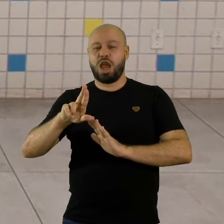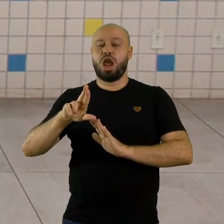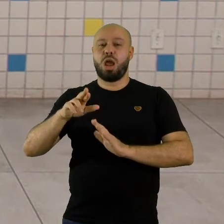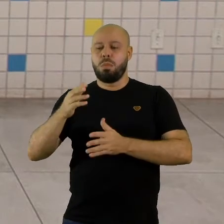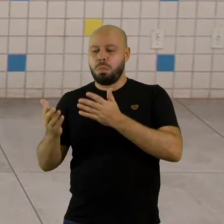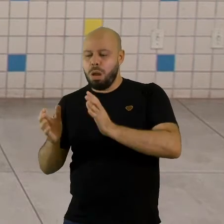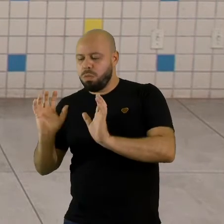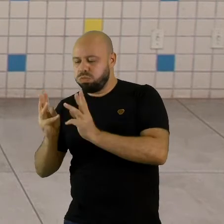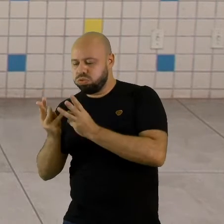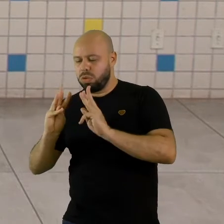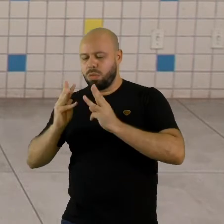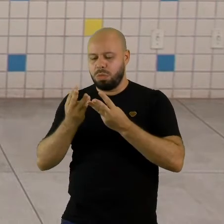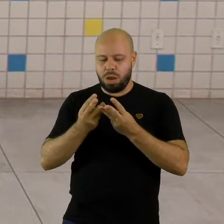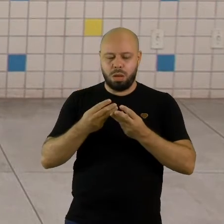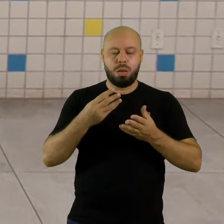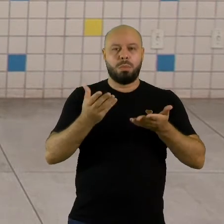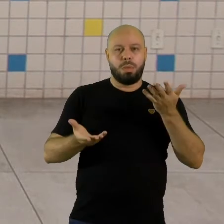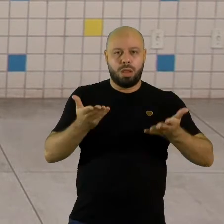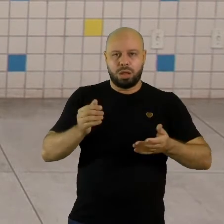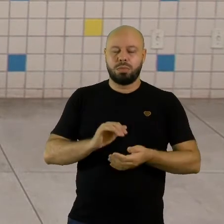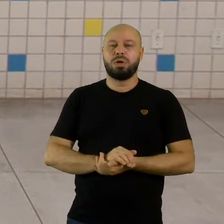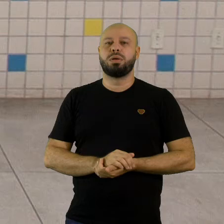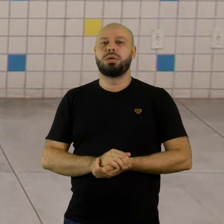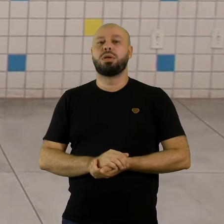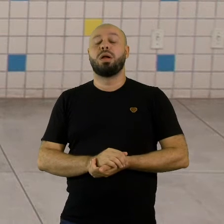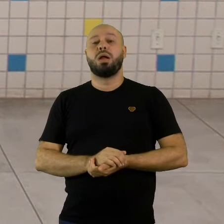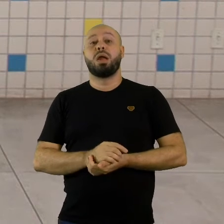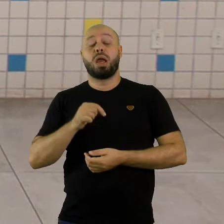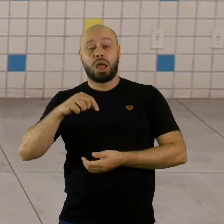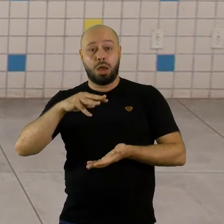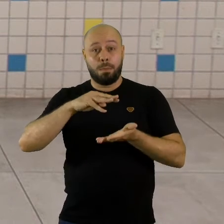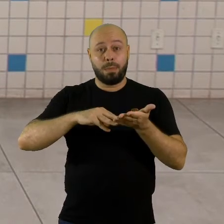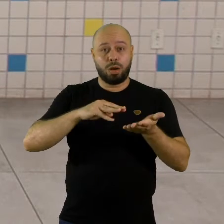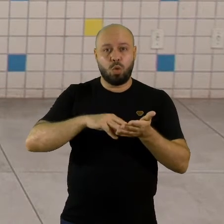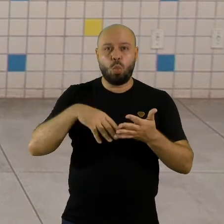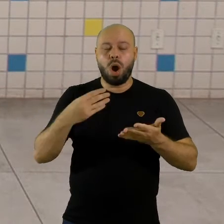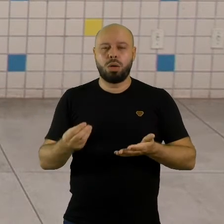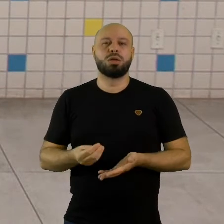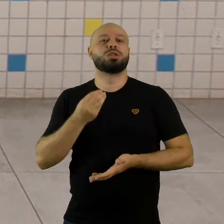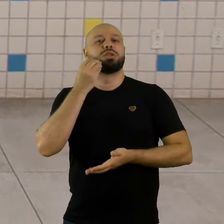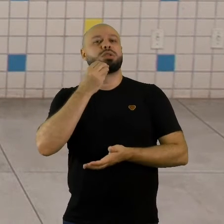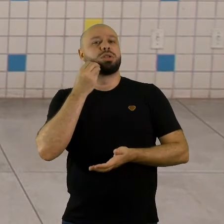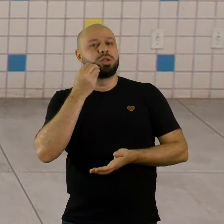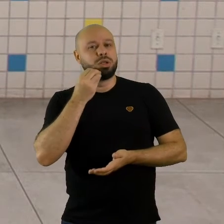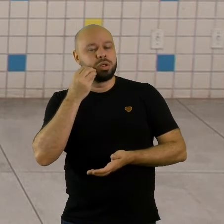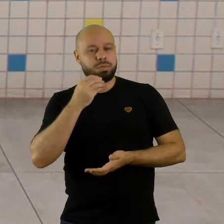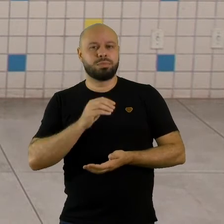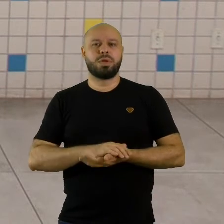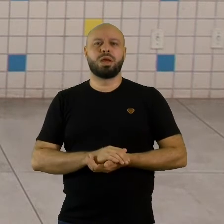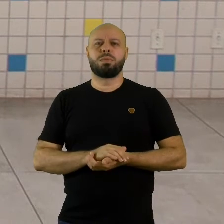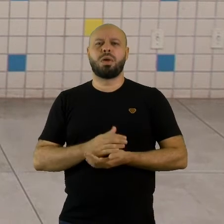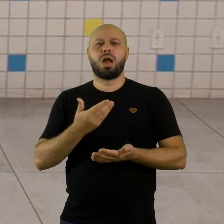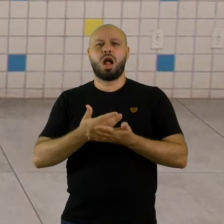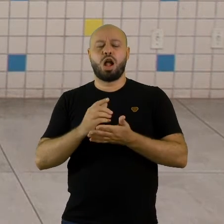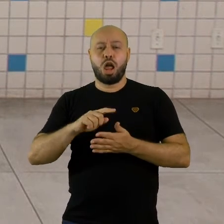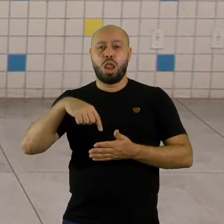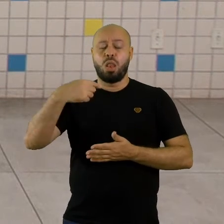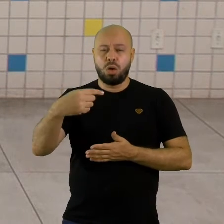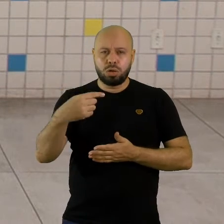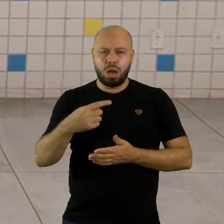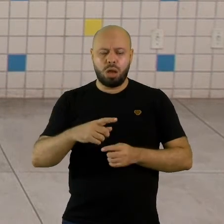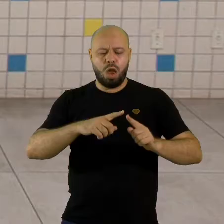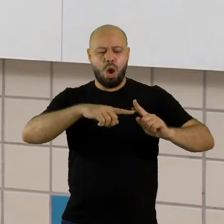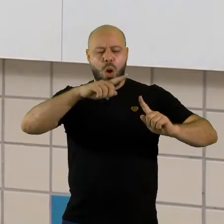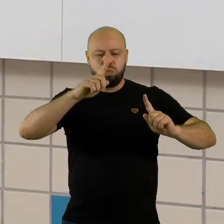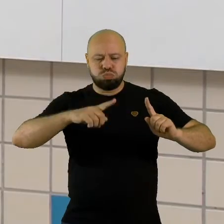e quais são o método que a gente utilizou, que foi o método de tentativa. Na aula que vem nós vamos falar sobre ondas e sons e